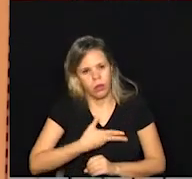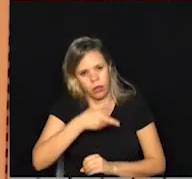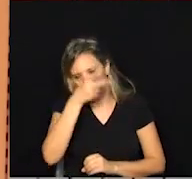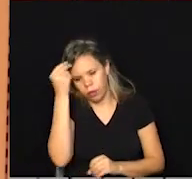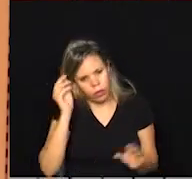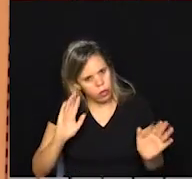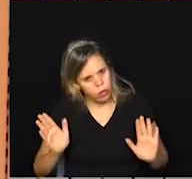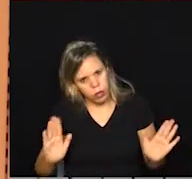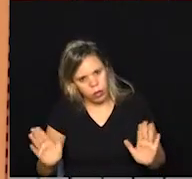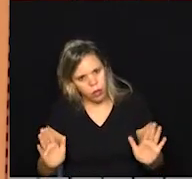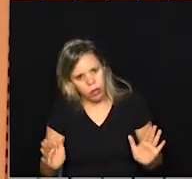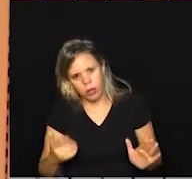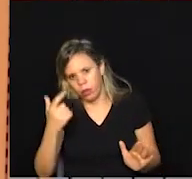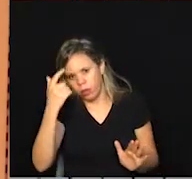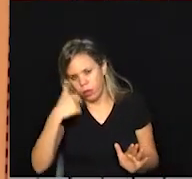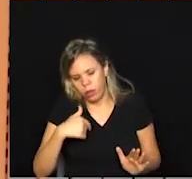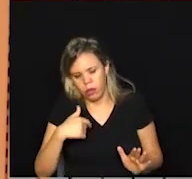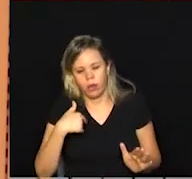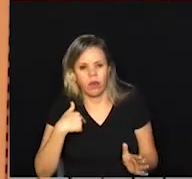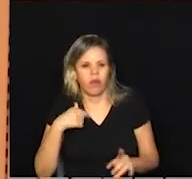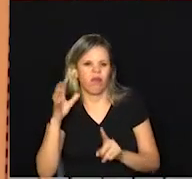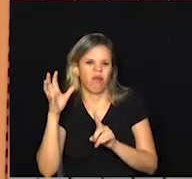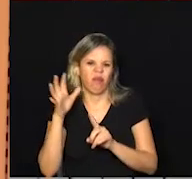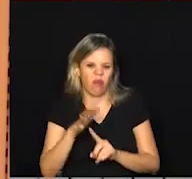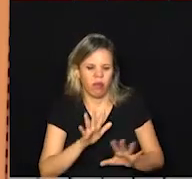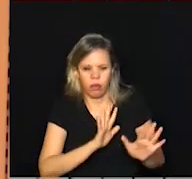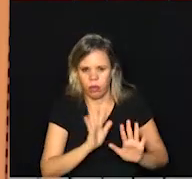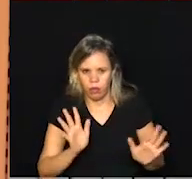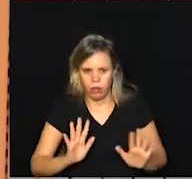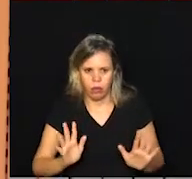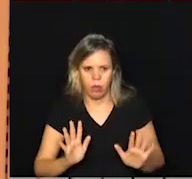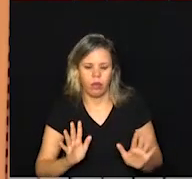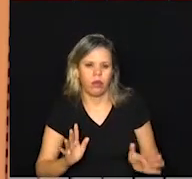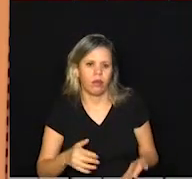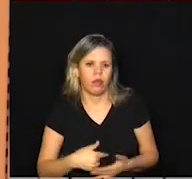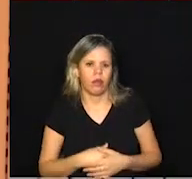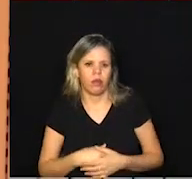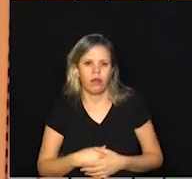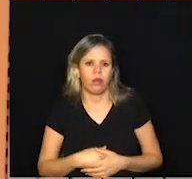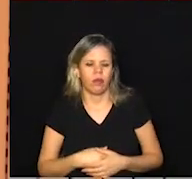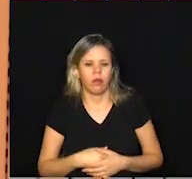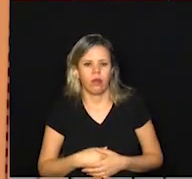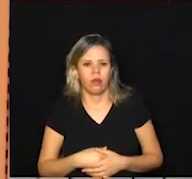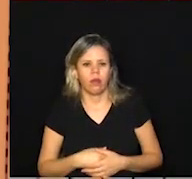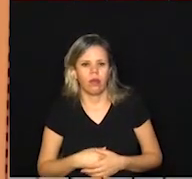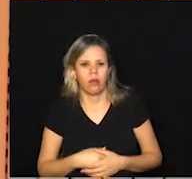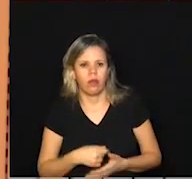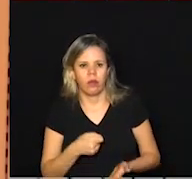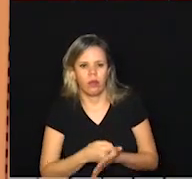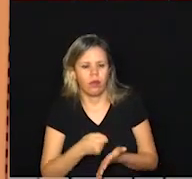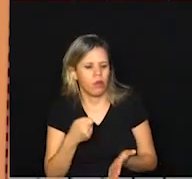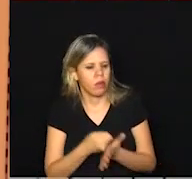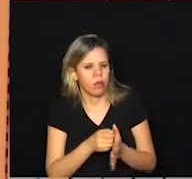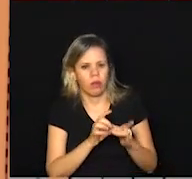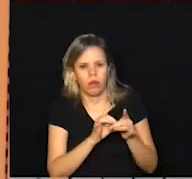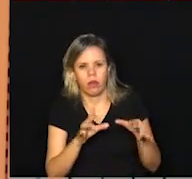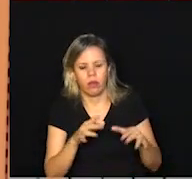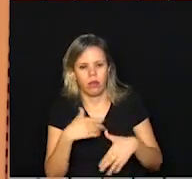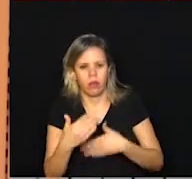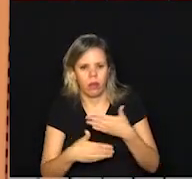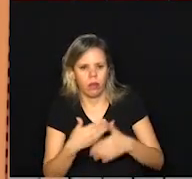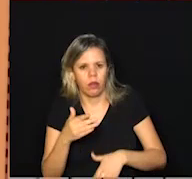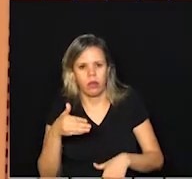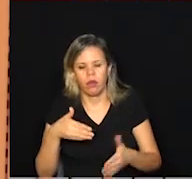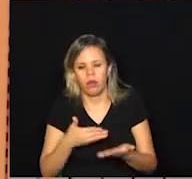Municipal não sou daquele que afirma essa questão da posição das condições democráticas do